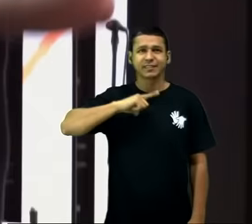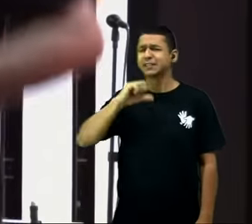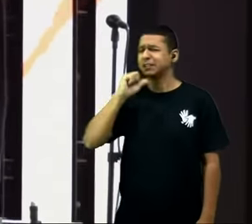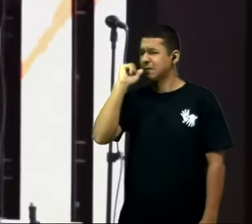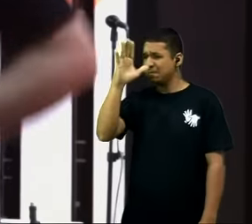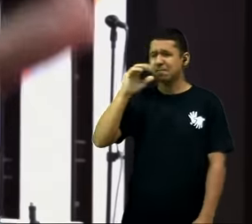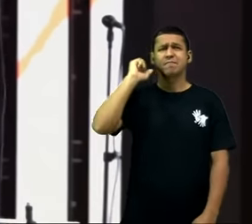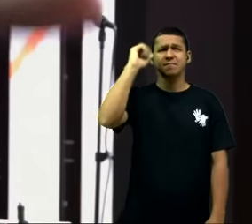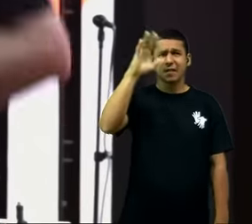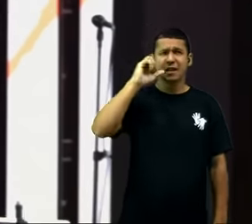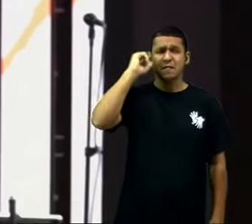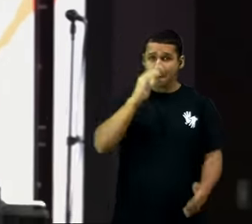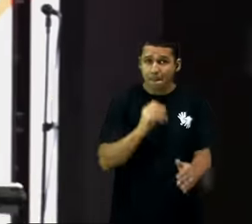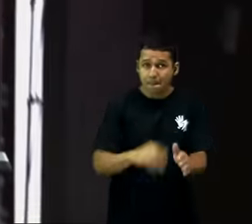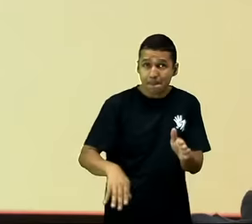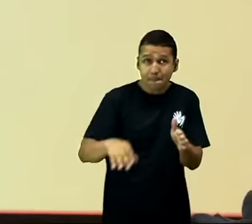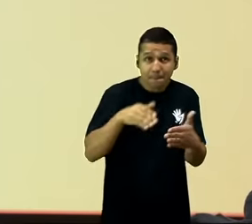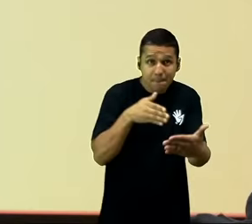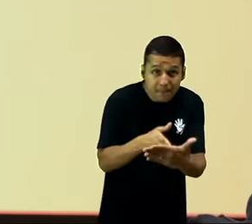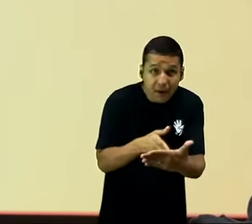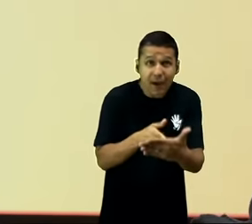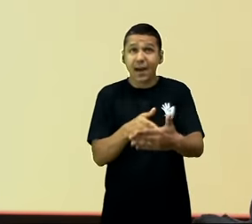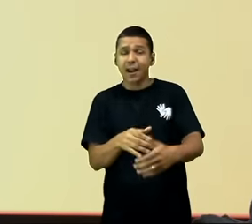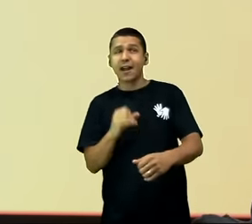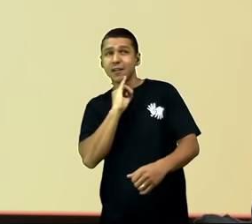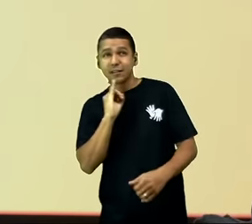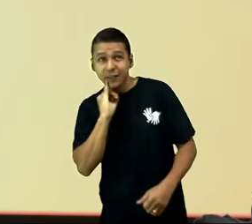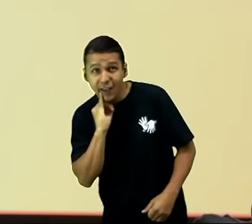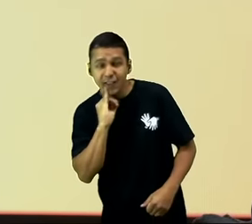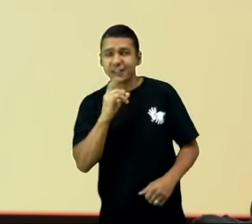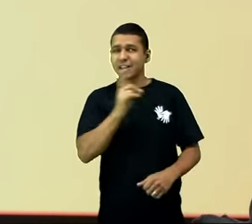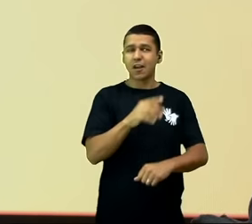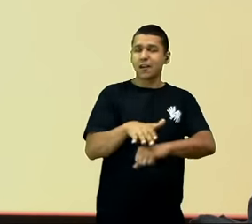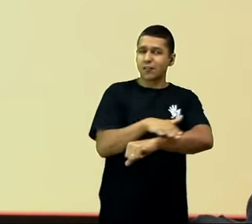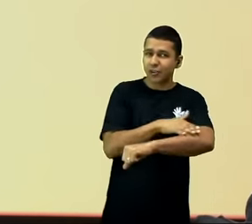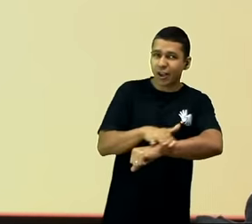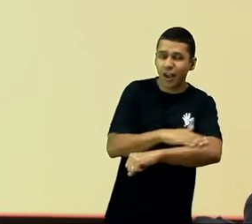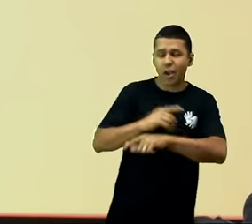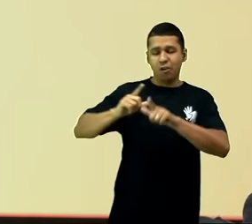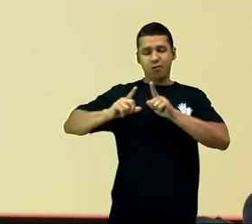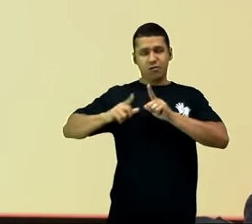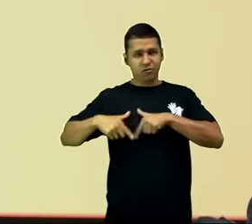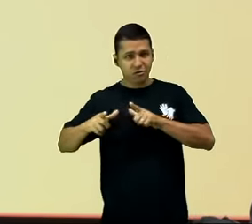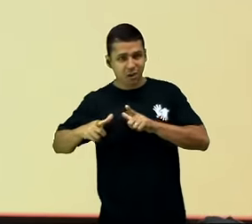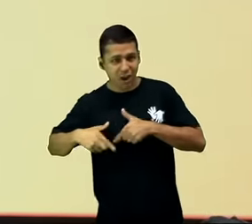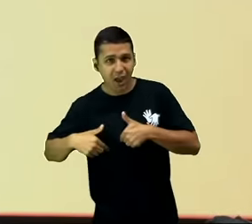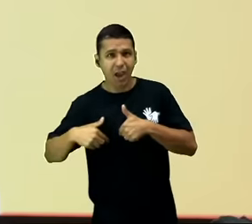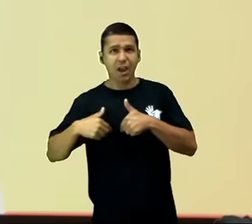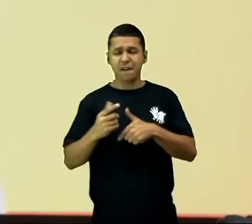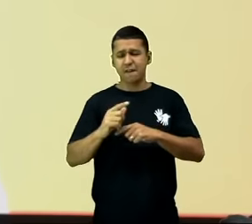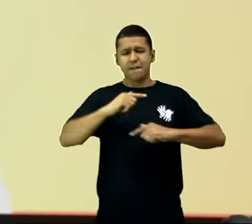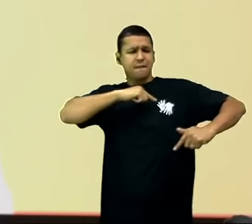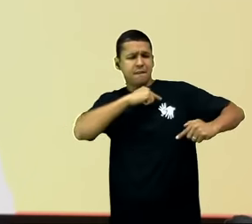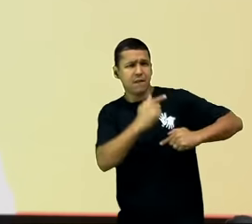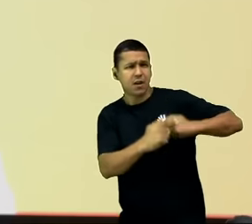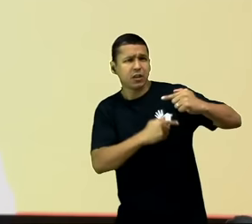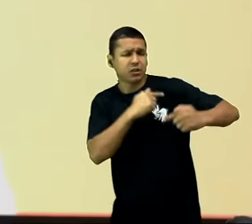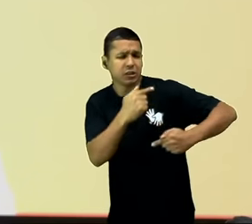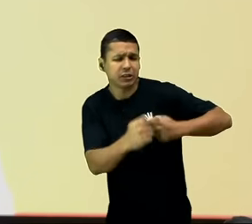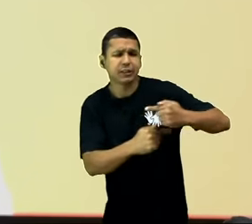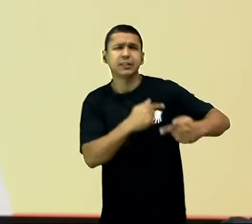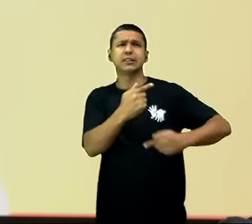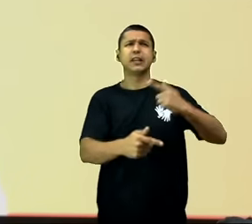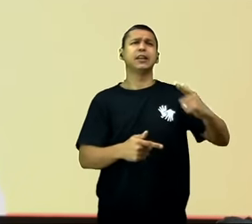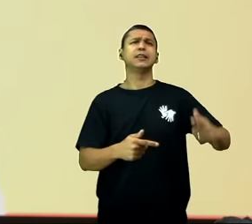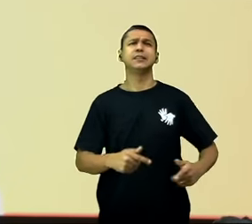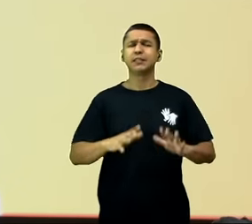não vai parar em Isaac. Vai vir Jacó, vai vir Israel, vai vir um monte. Quem está ouvindo o que eu estou pregando? Vem descendências, vem gerações.